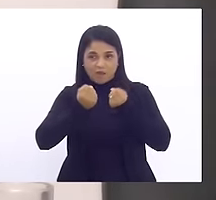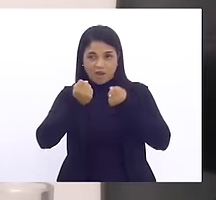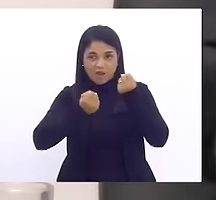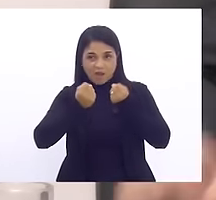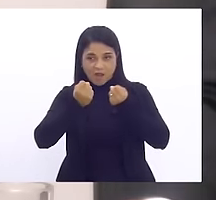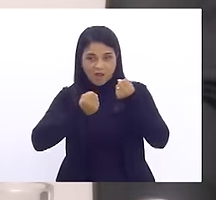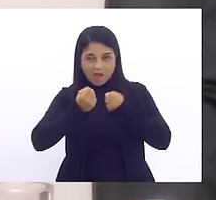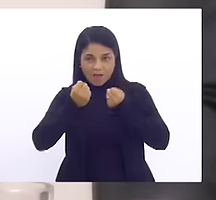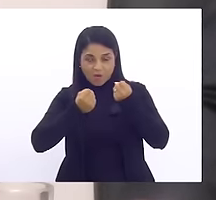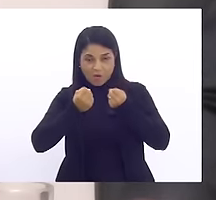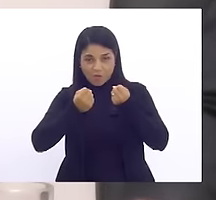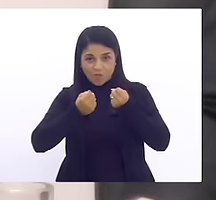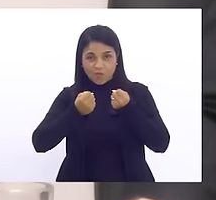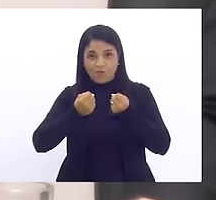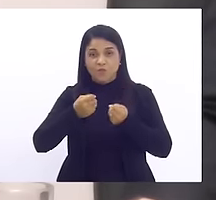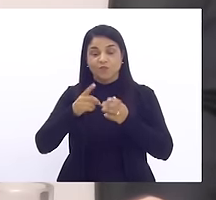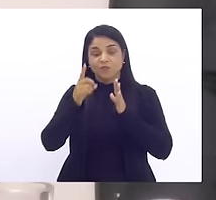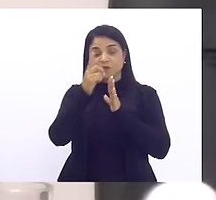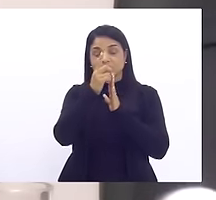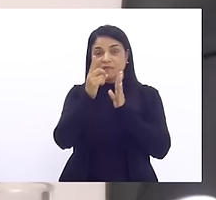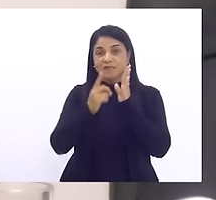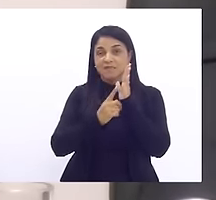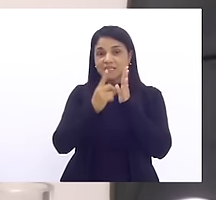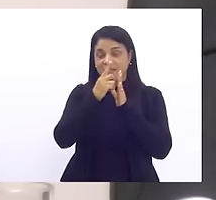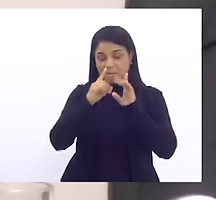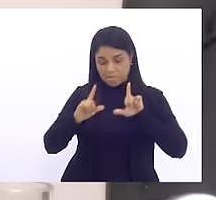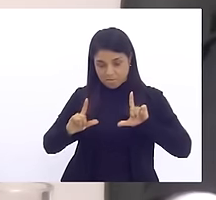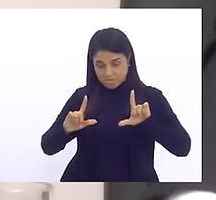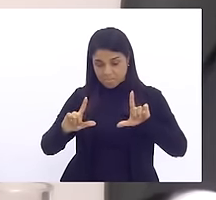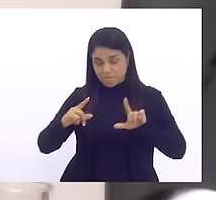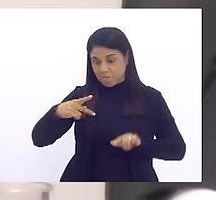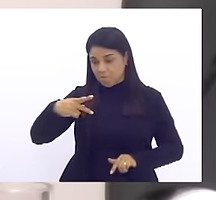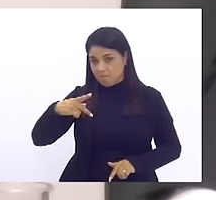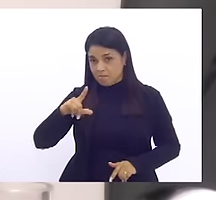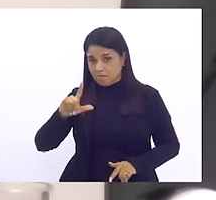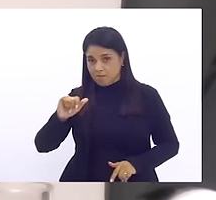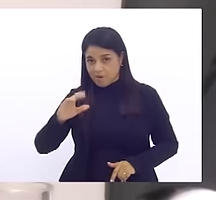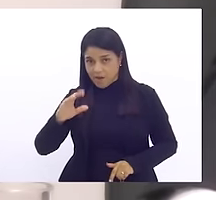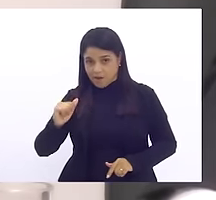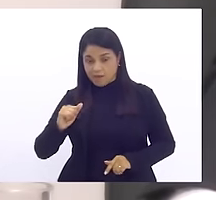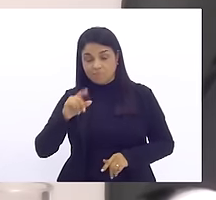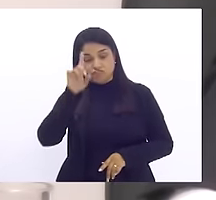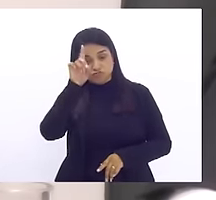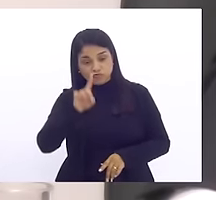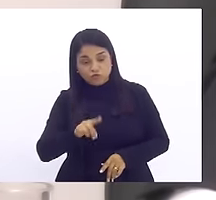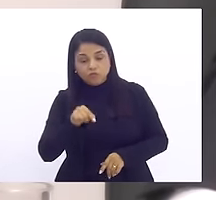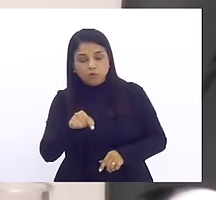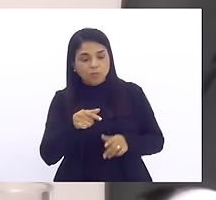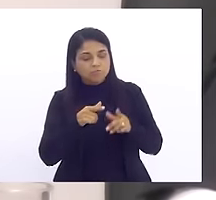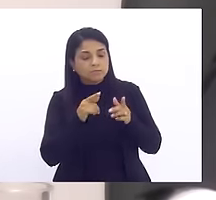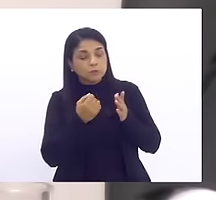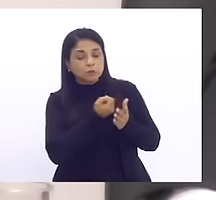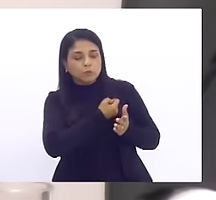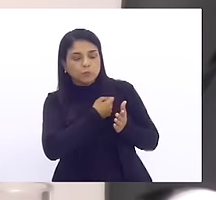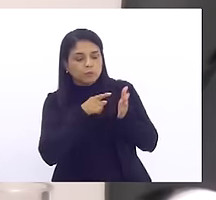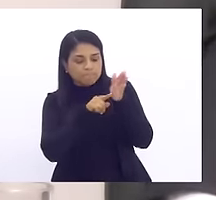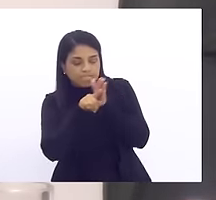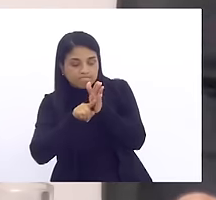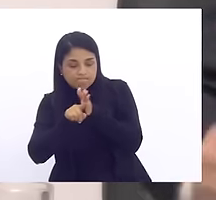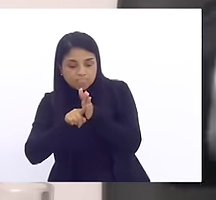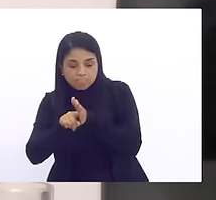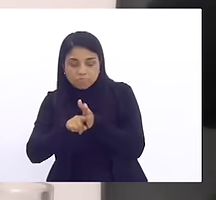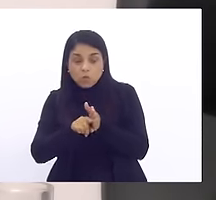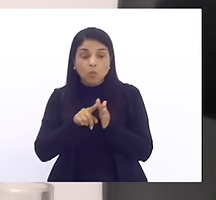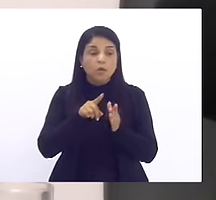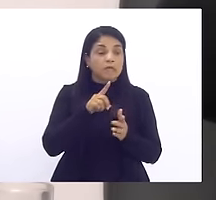caracterizado do DETRAN com a placa E aí eu vou pedir ao ao diretor do Detran que Levante essa placa para saber se esse carro é agregado esses carros do dedo porque ele